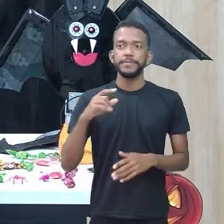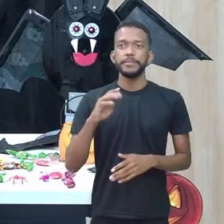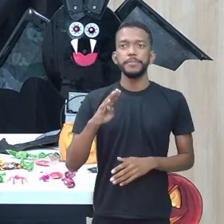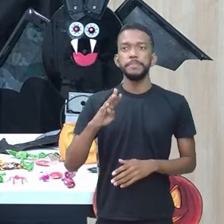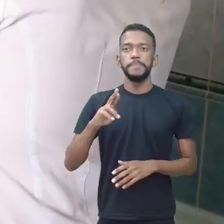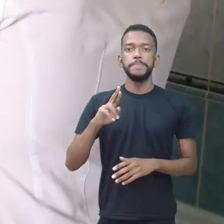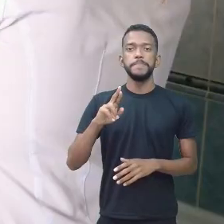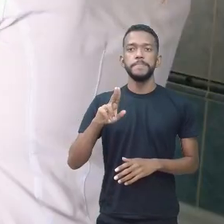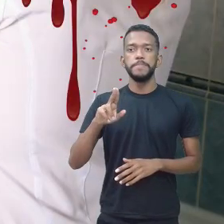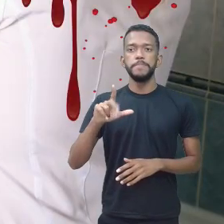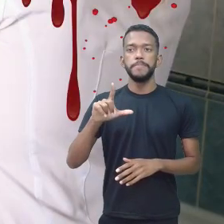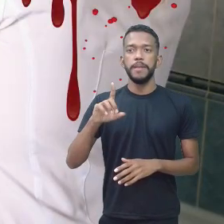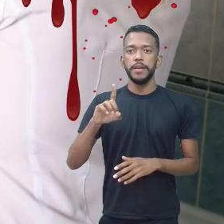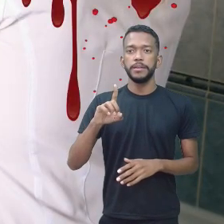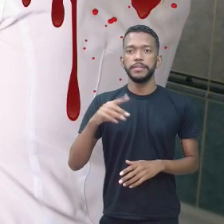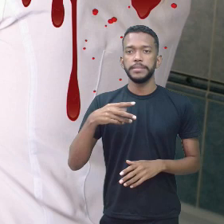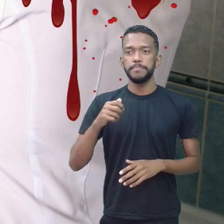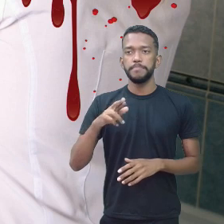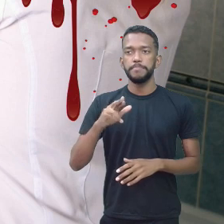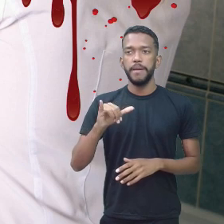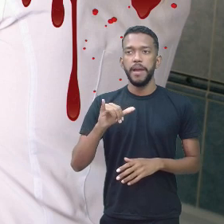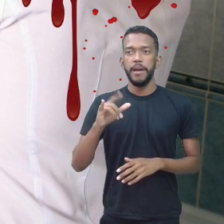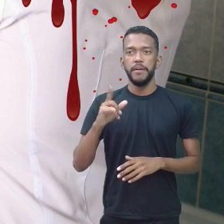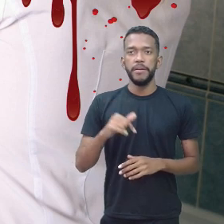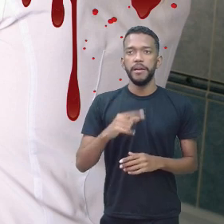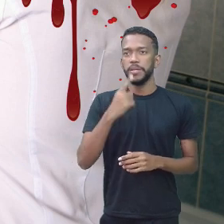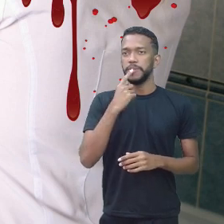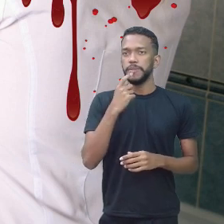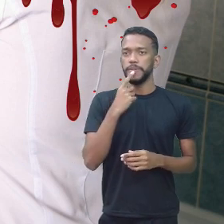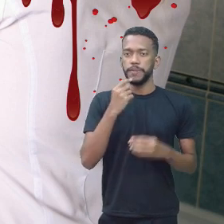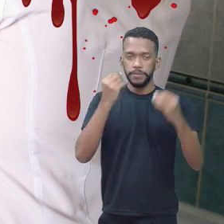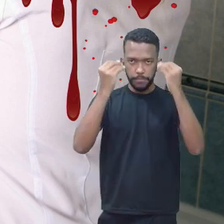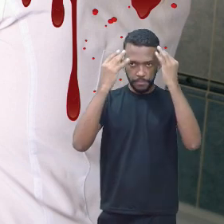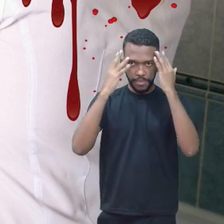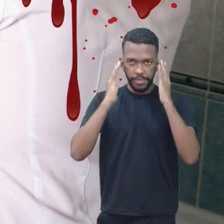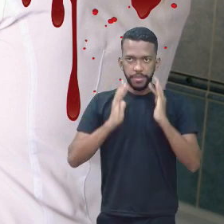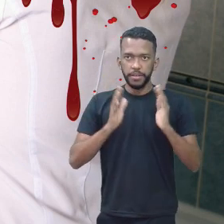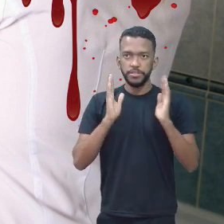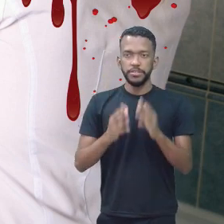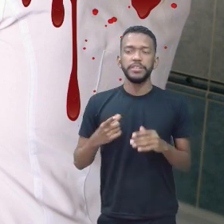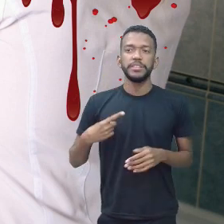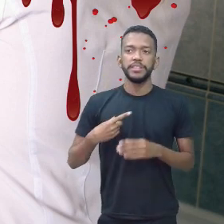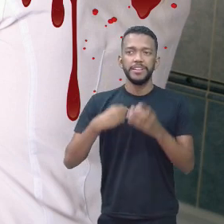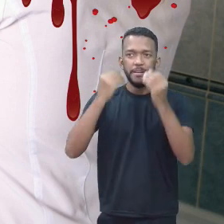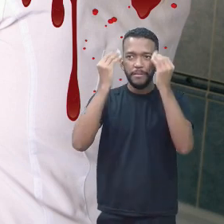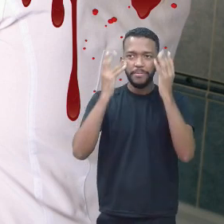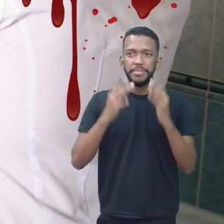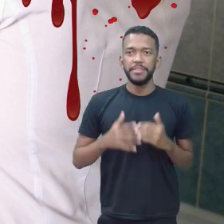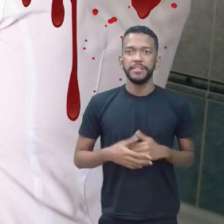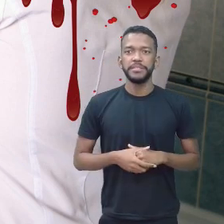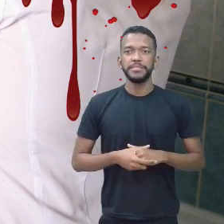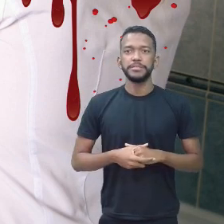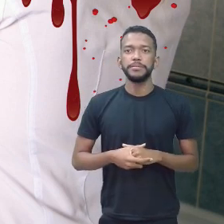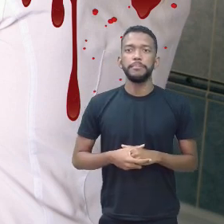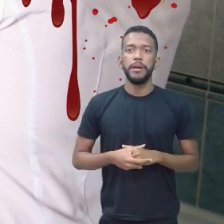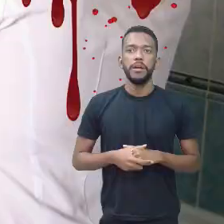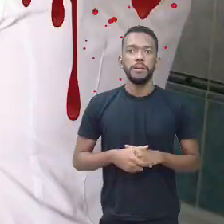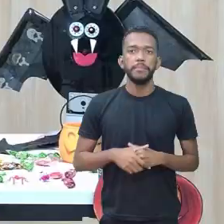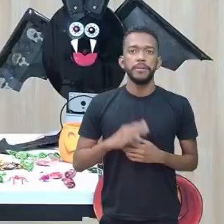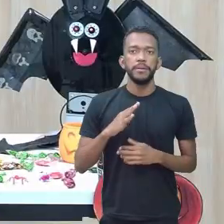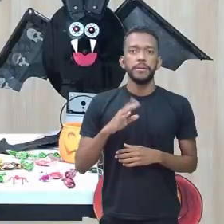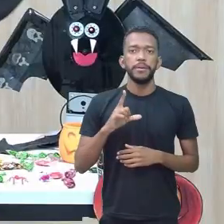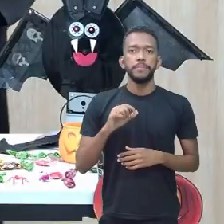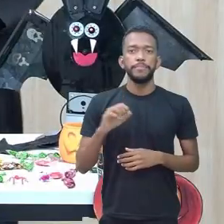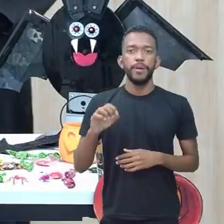ó, a ensanguentada, né? Ela está ali cheia de sangue, querendo atacar as pessoas. E nós temos